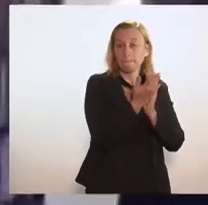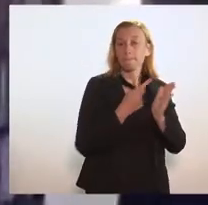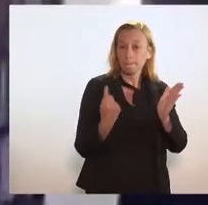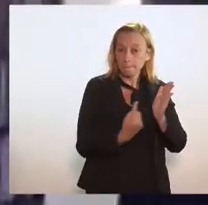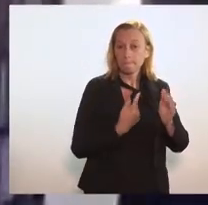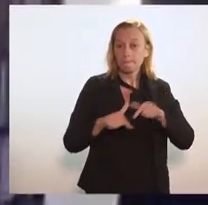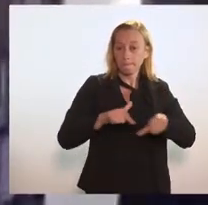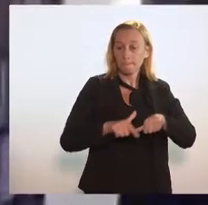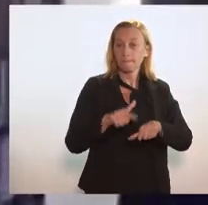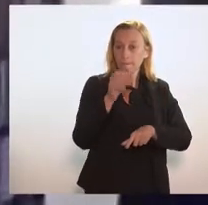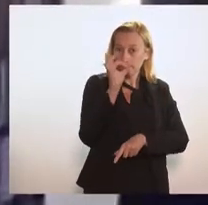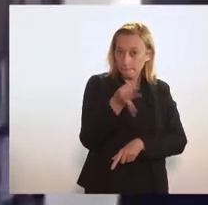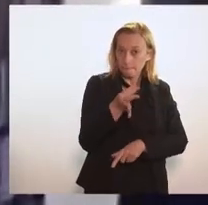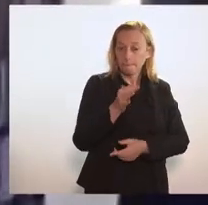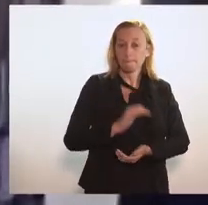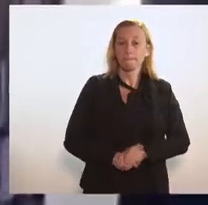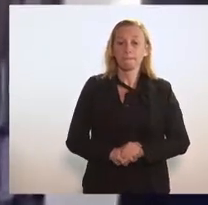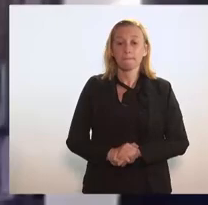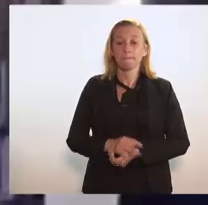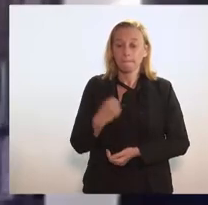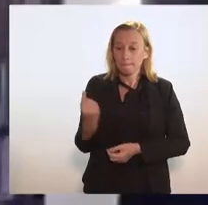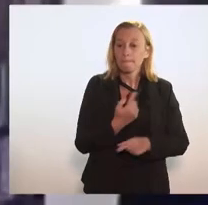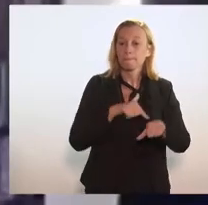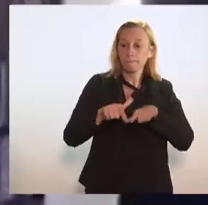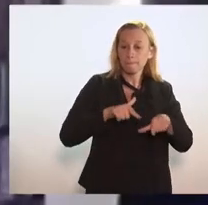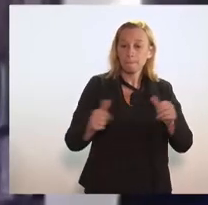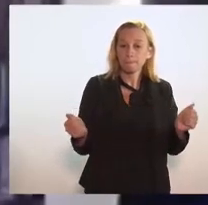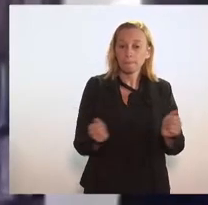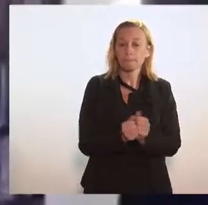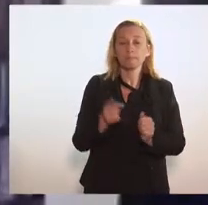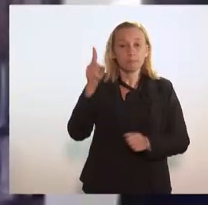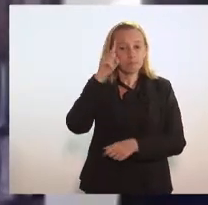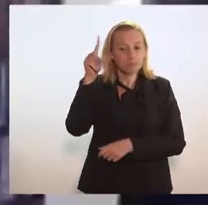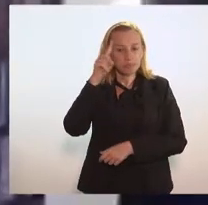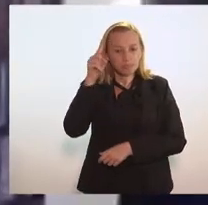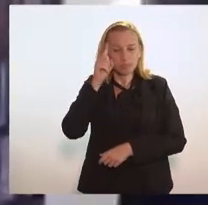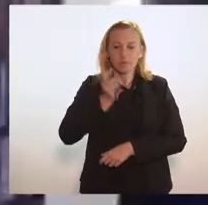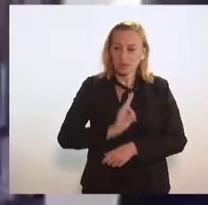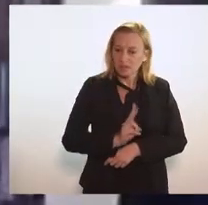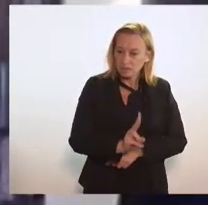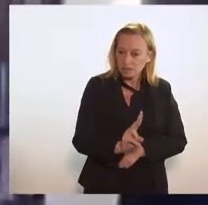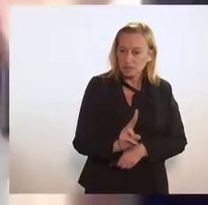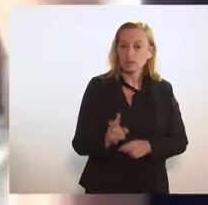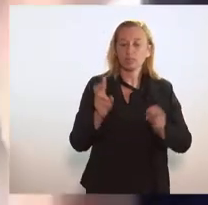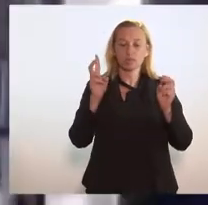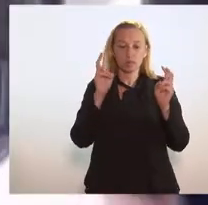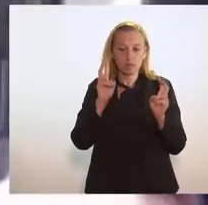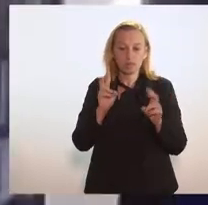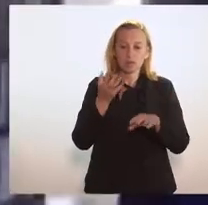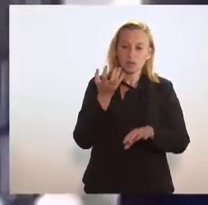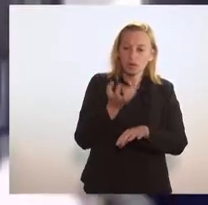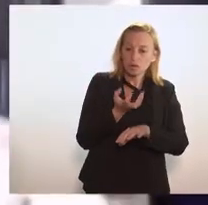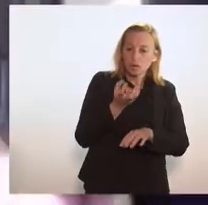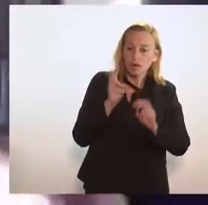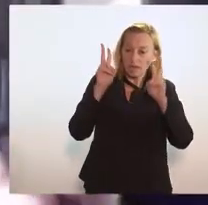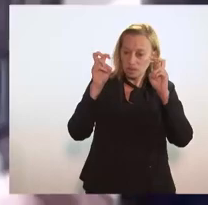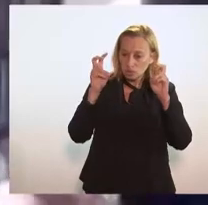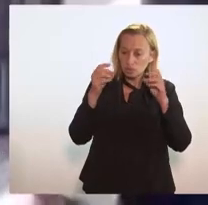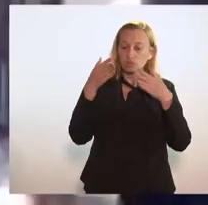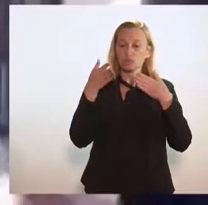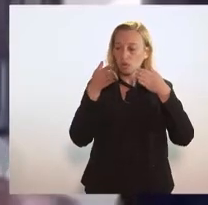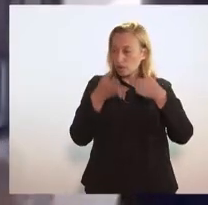nota 10 nós estamos trabalhando todos os dias sempre em matérias focando